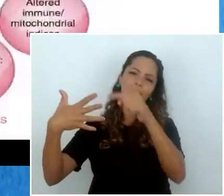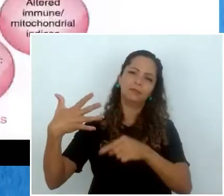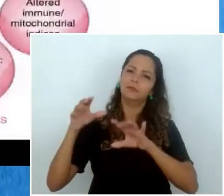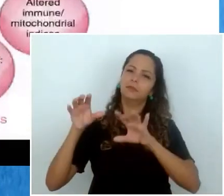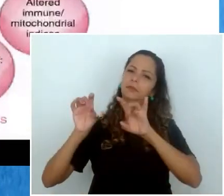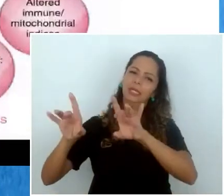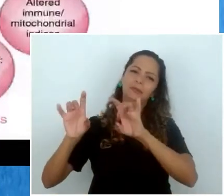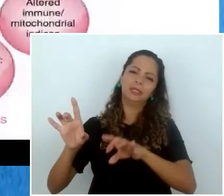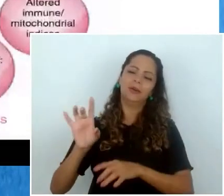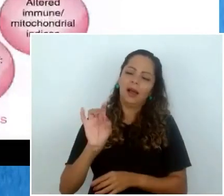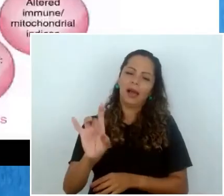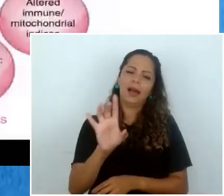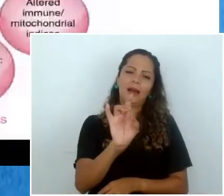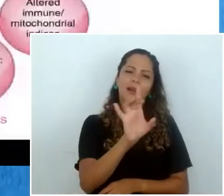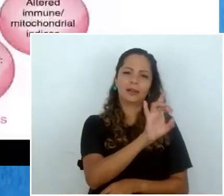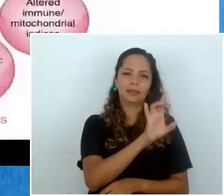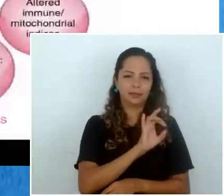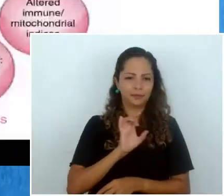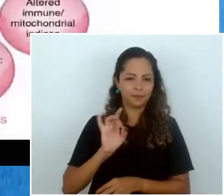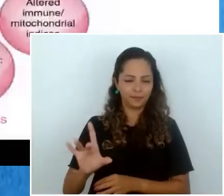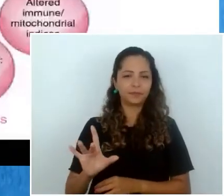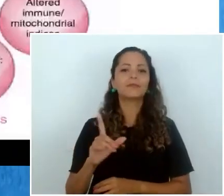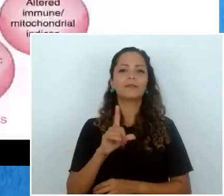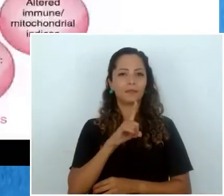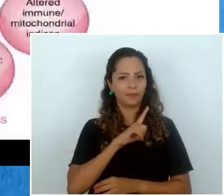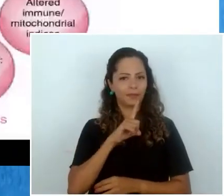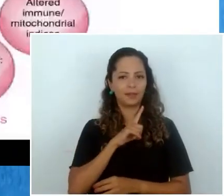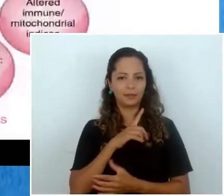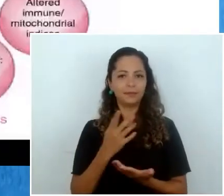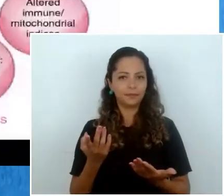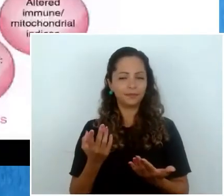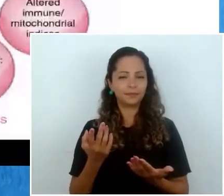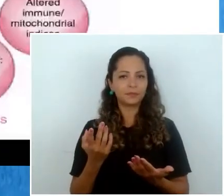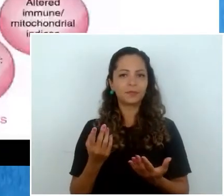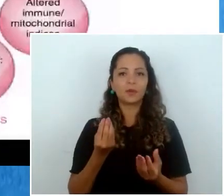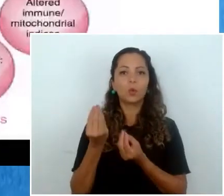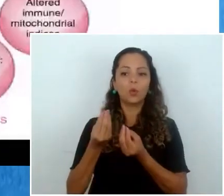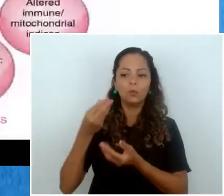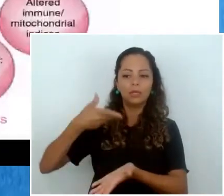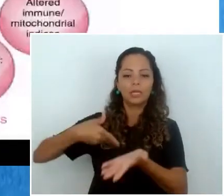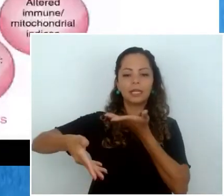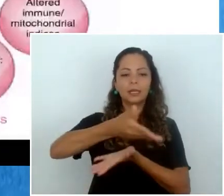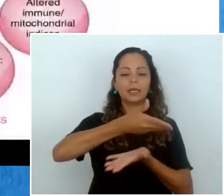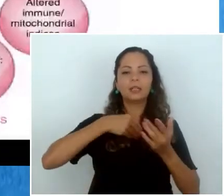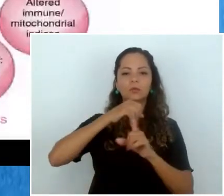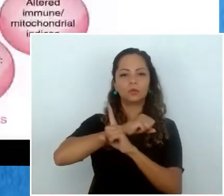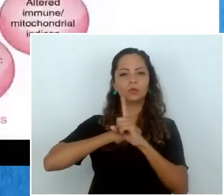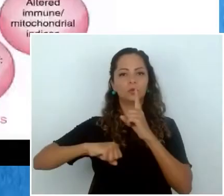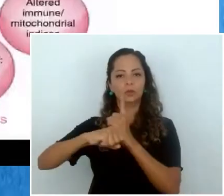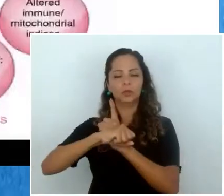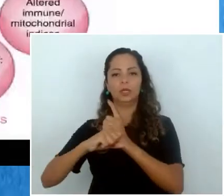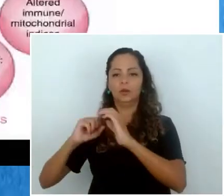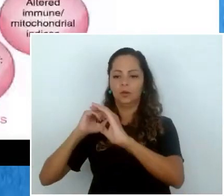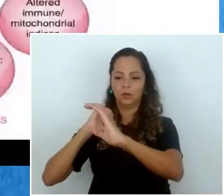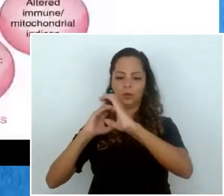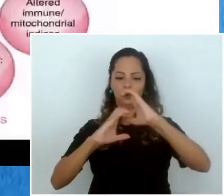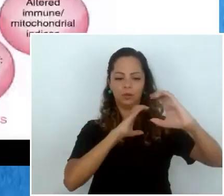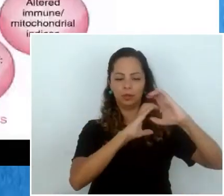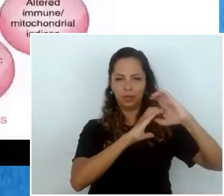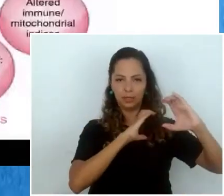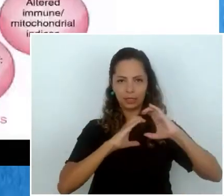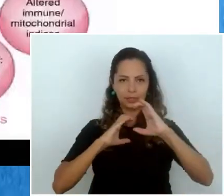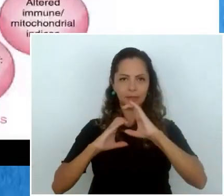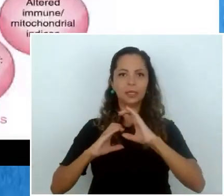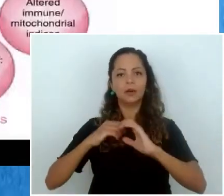dessa base, né, de dificuldades do ponto de vista de interação social, comunicação, comportamentos repetitivos, interesses restritos,